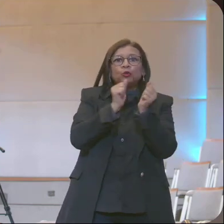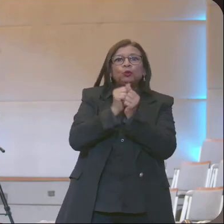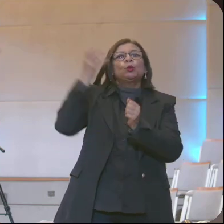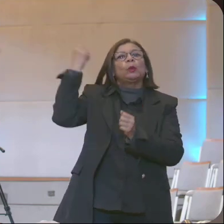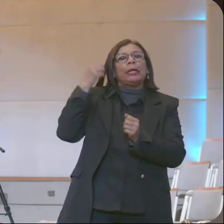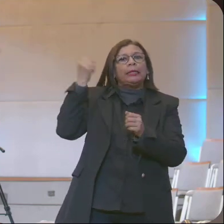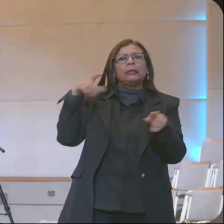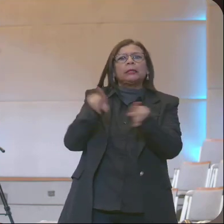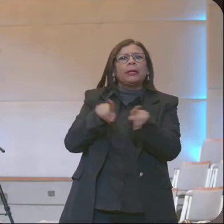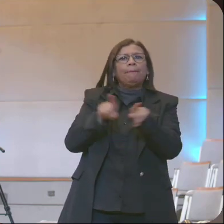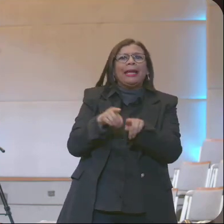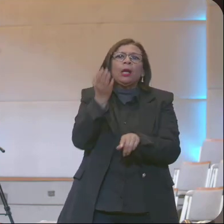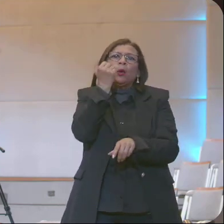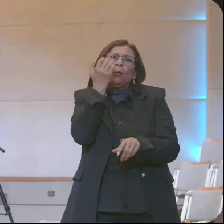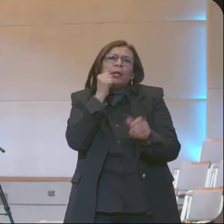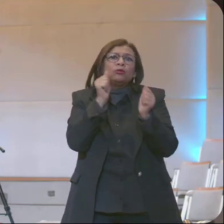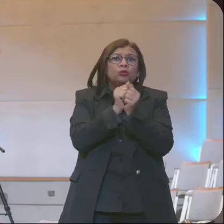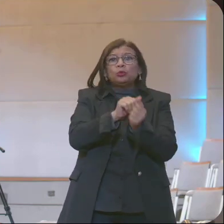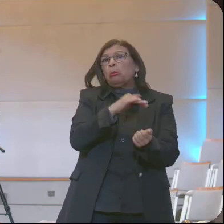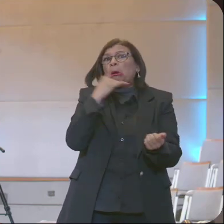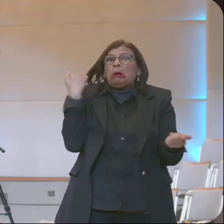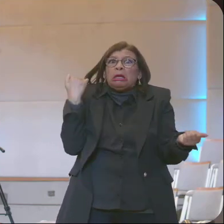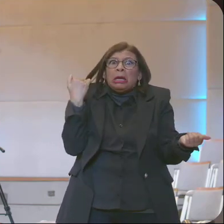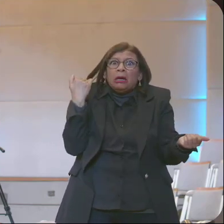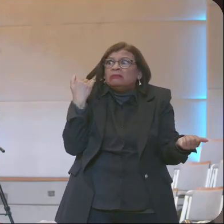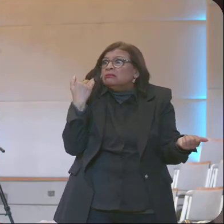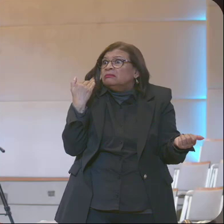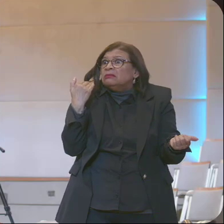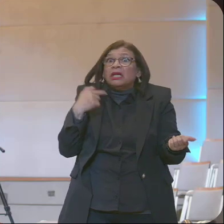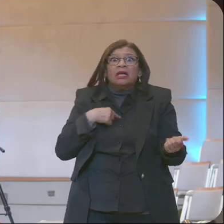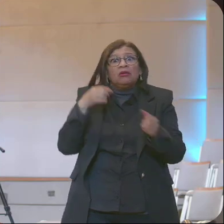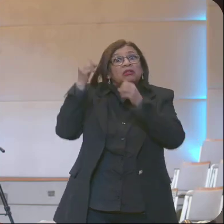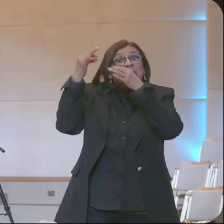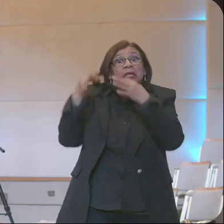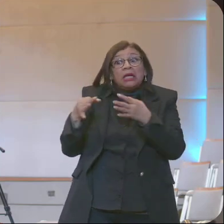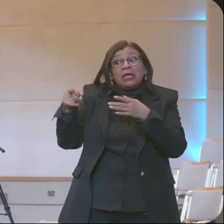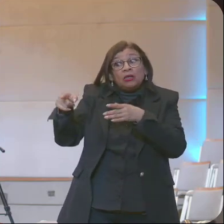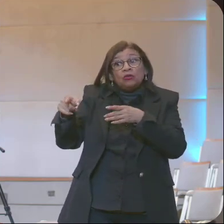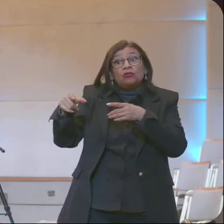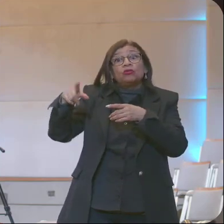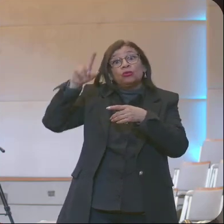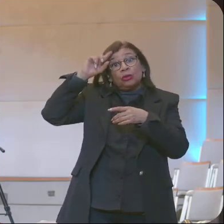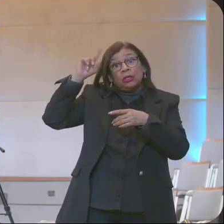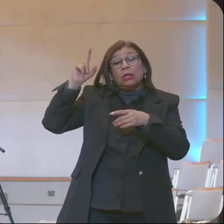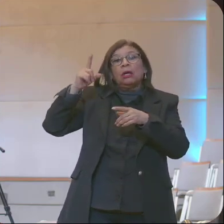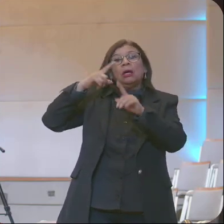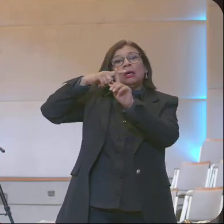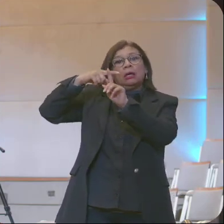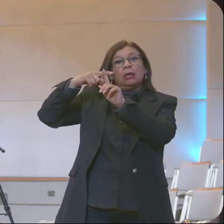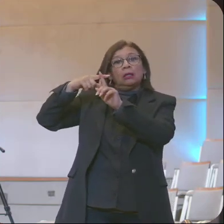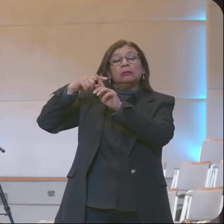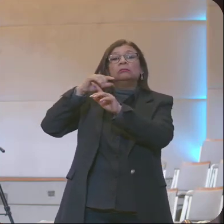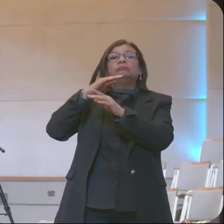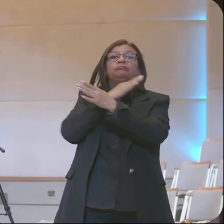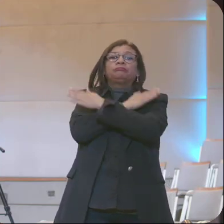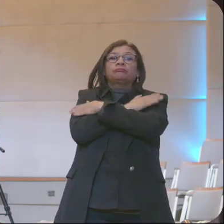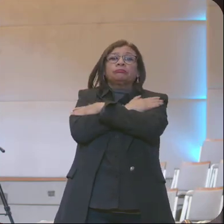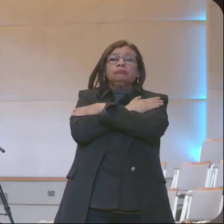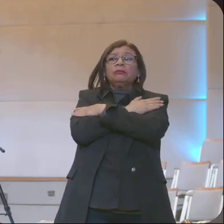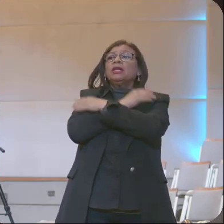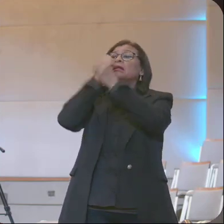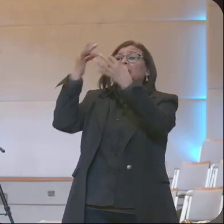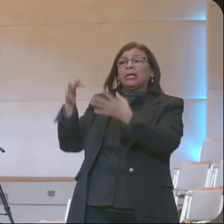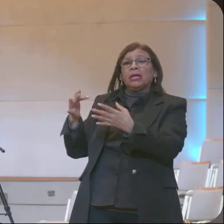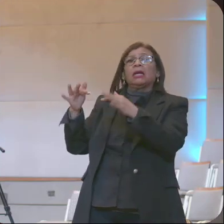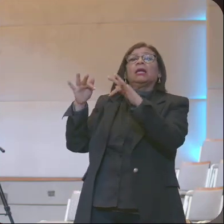Mas eu contei isso num sepultamento, de fato. Por que que eu contei? Eu quis dizer